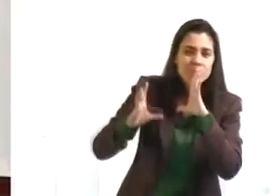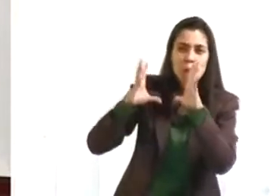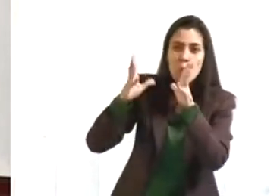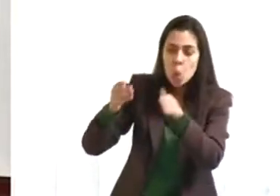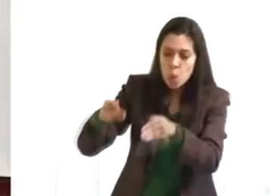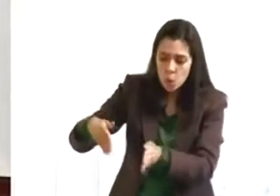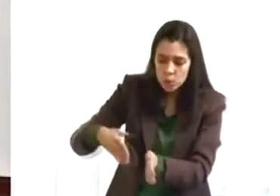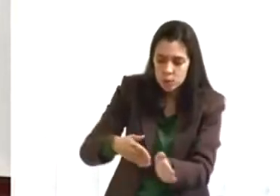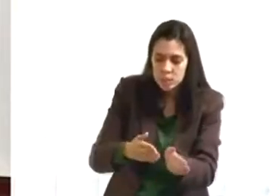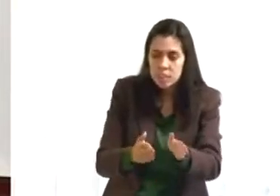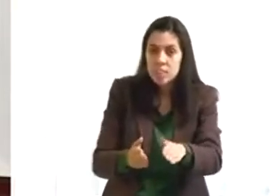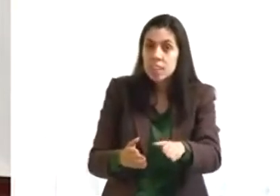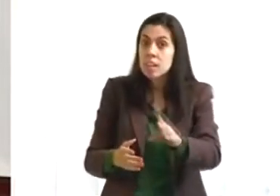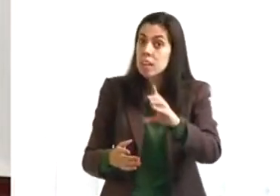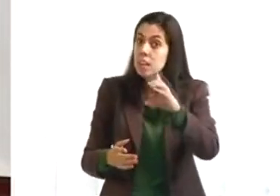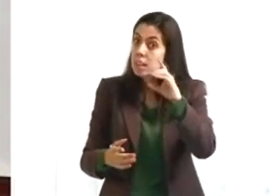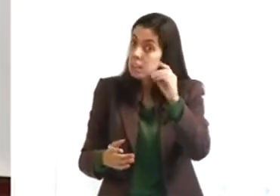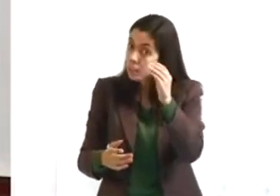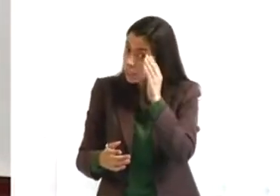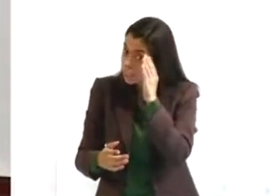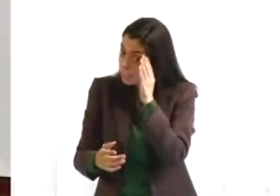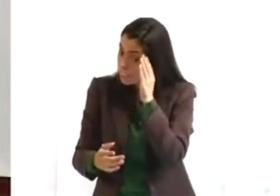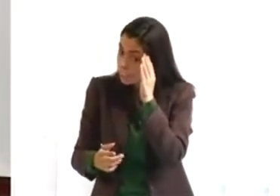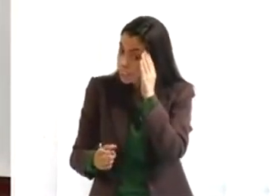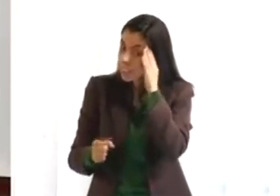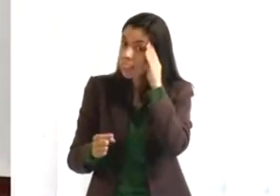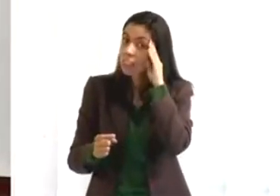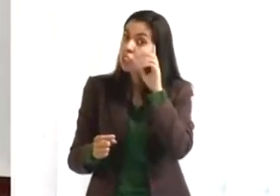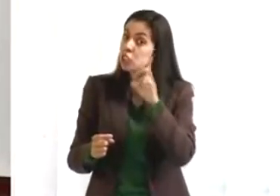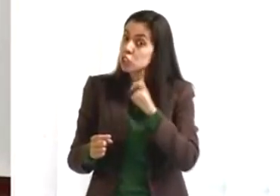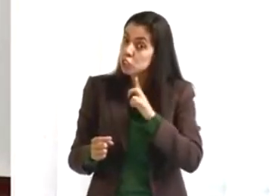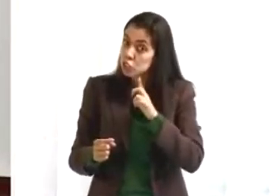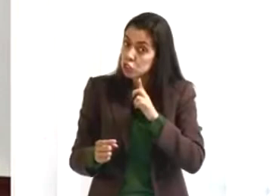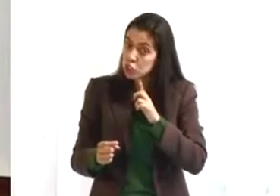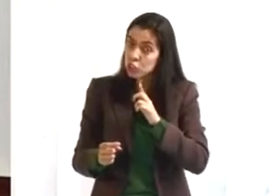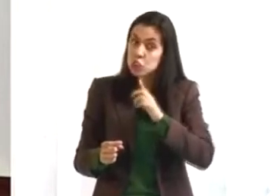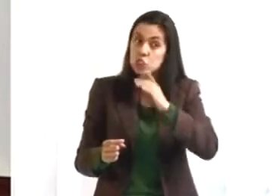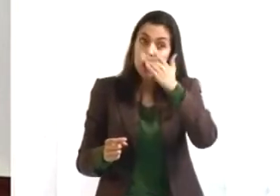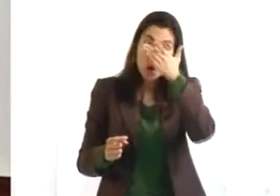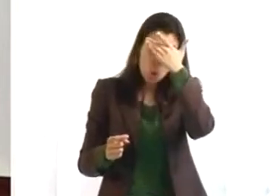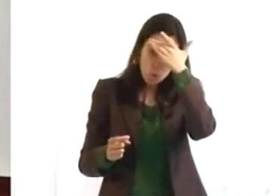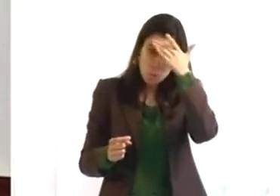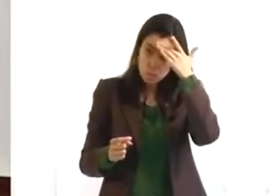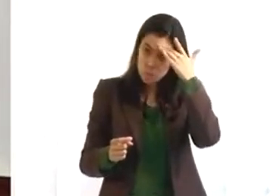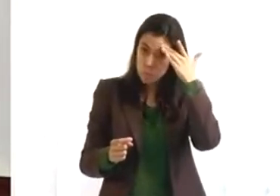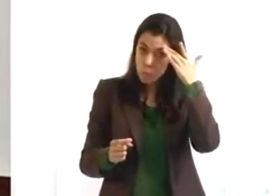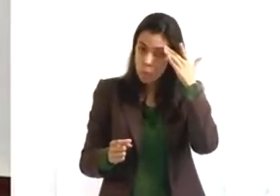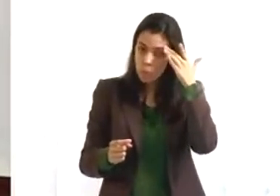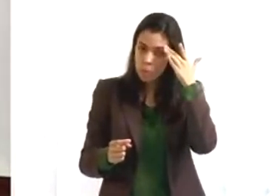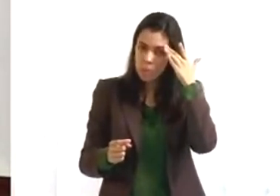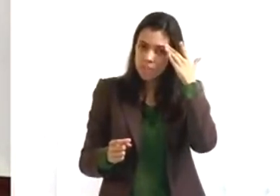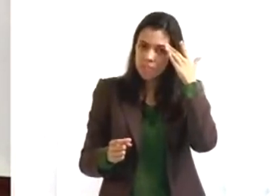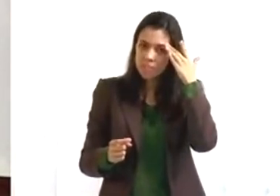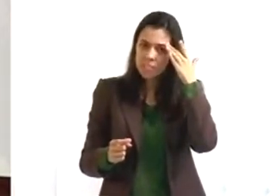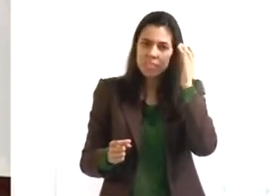trechos das Escrituras, mas que precisaria ser ensinado, explicado, discipulado, ainda que de forma muito breve.